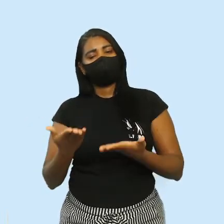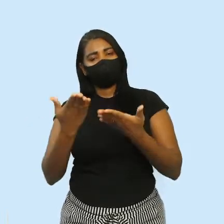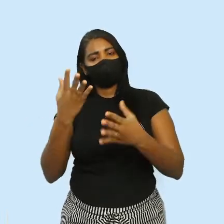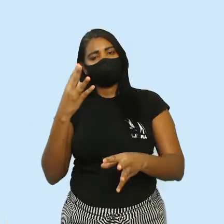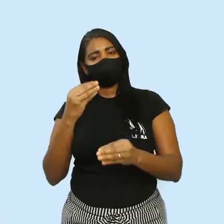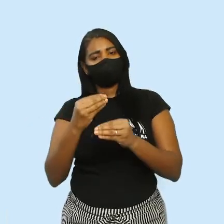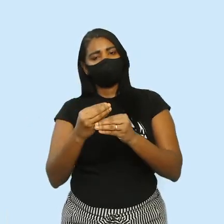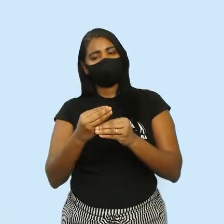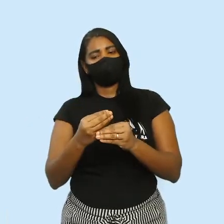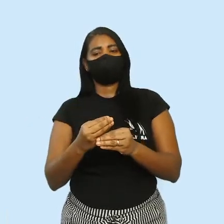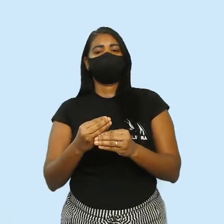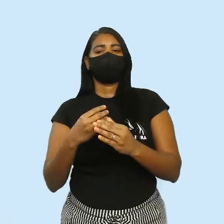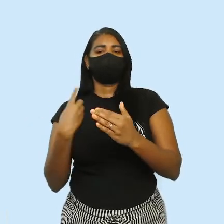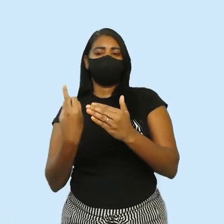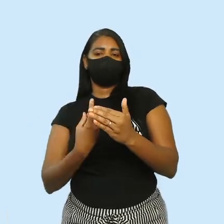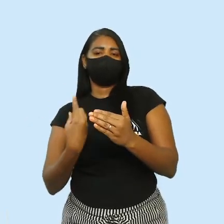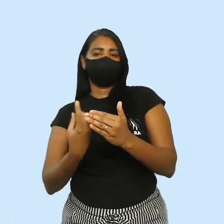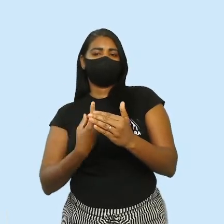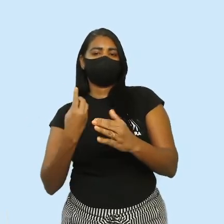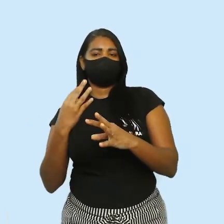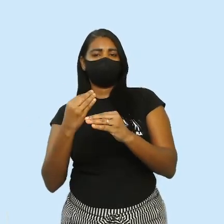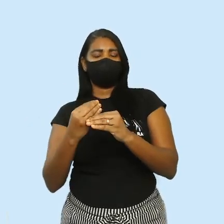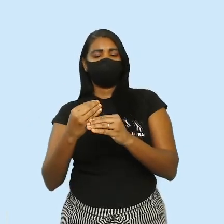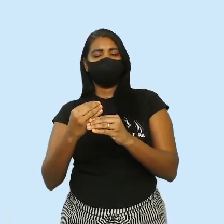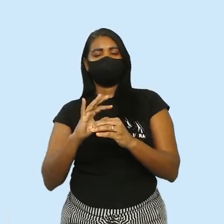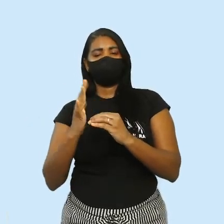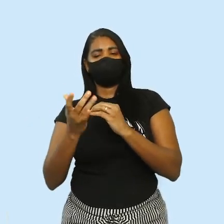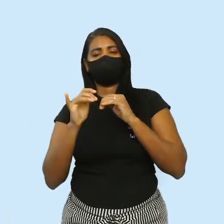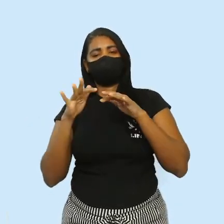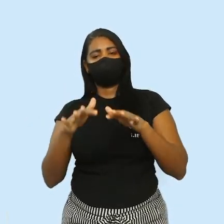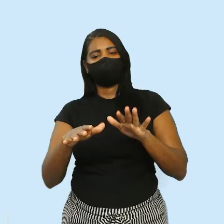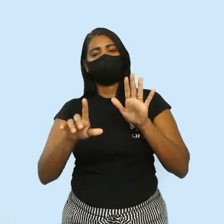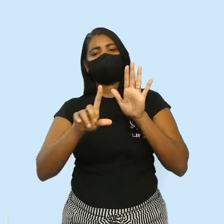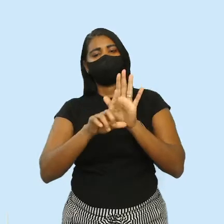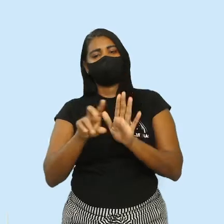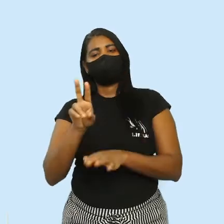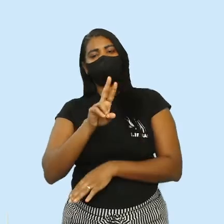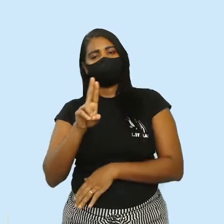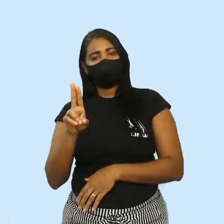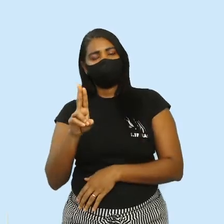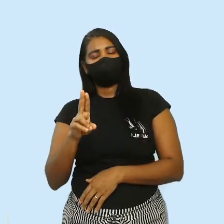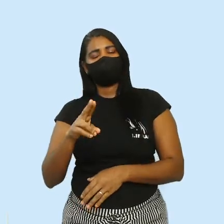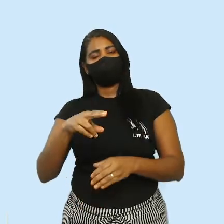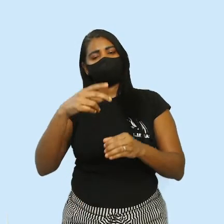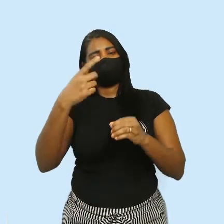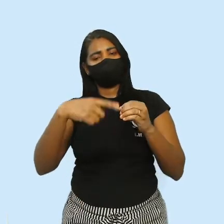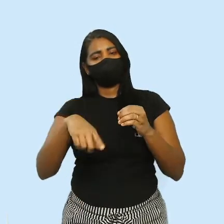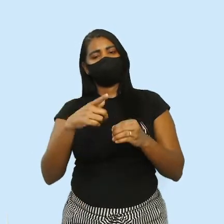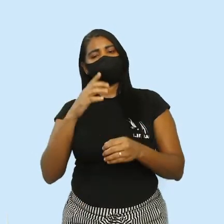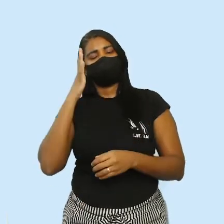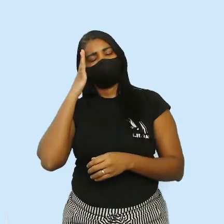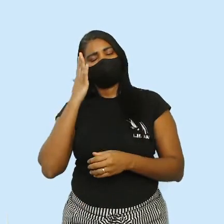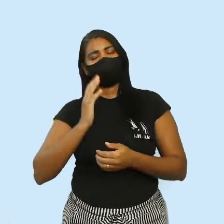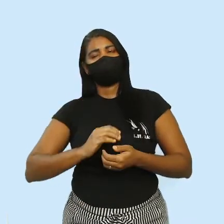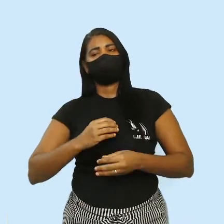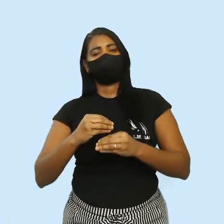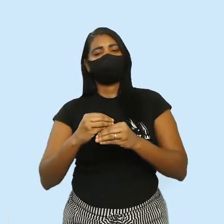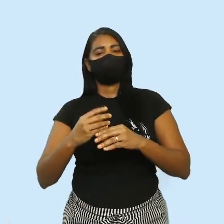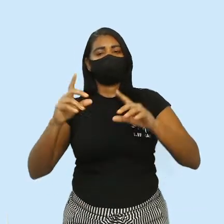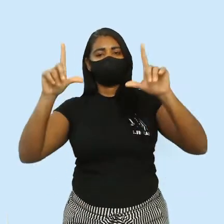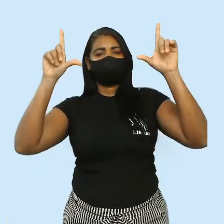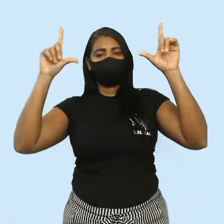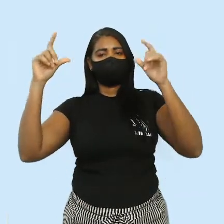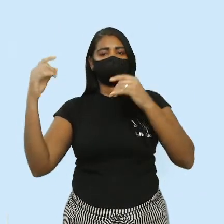desse processo de pandemia, dessa pessoa, a lei ter o nome dessa grande pessoa, né, dessa grande sumidade. E aí, no próximo